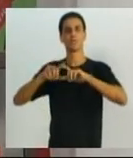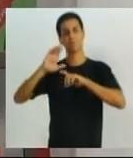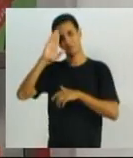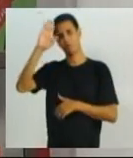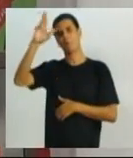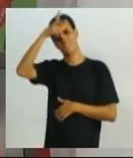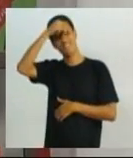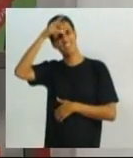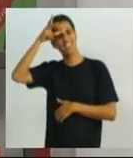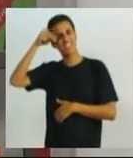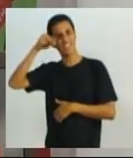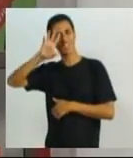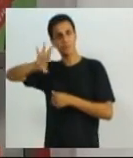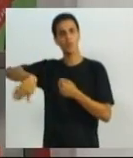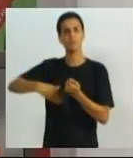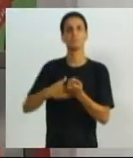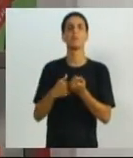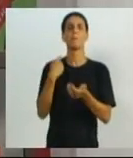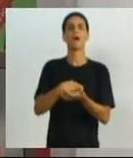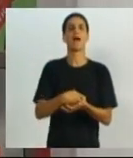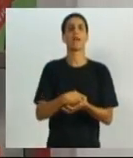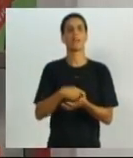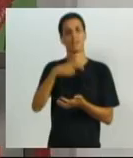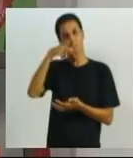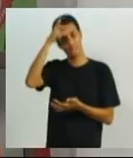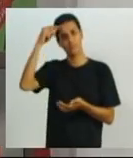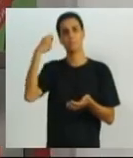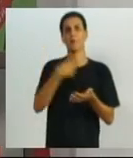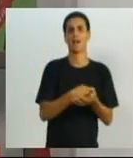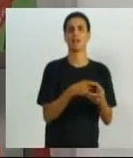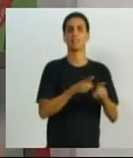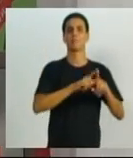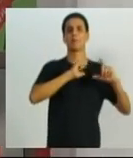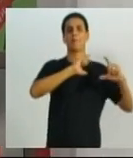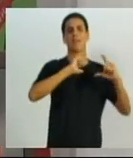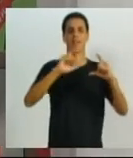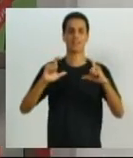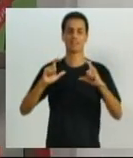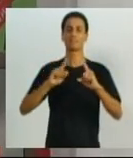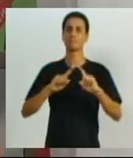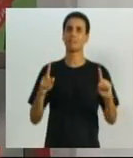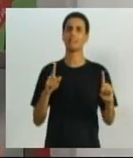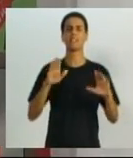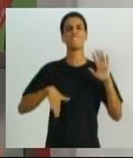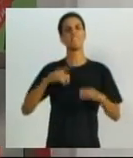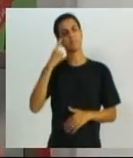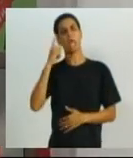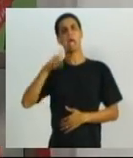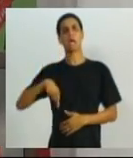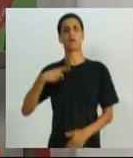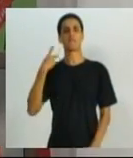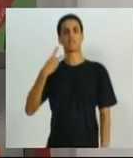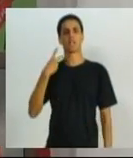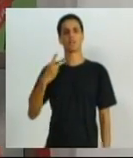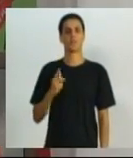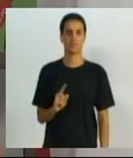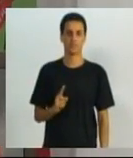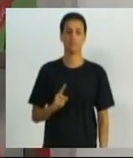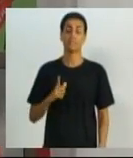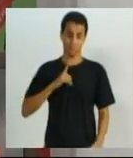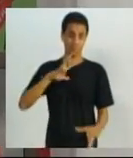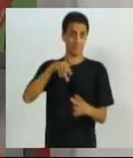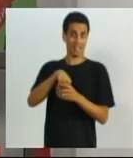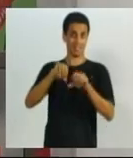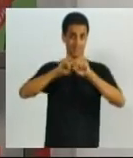prefeito acaba contribuindo com o custo dessas placas. Mas fica o sentimento de que muitas vezes é o vereador. Mesmo sendo fruto desse